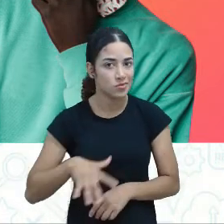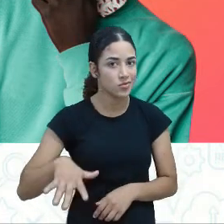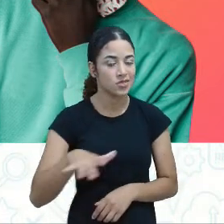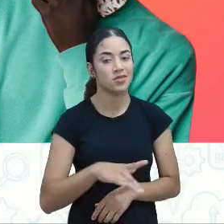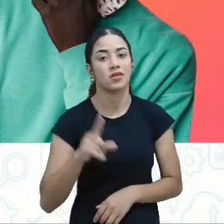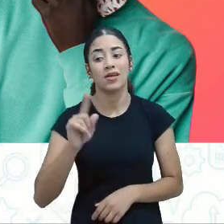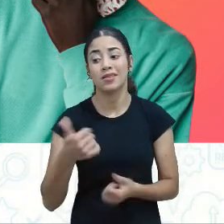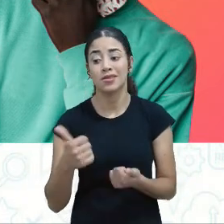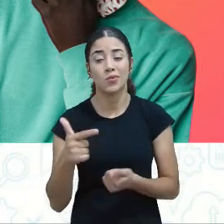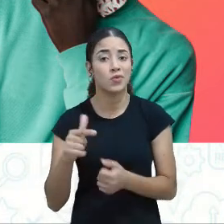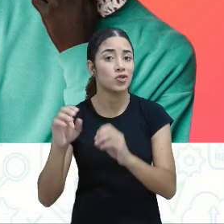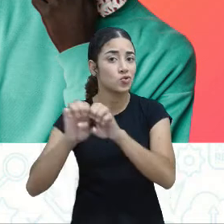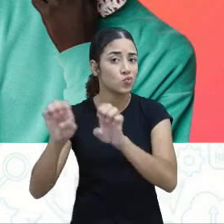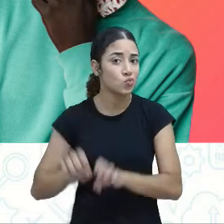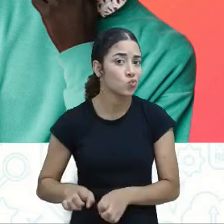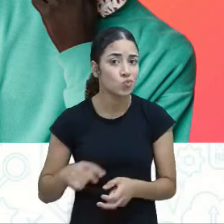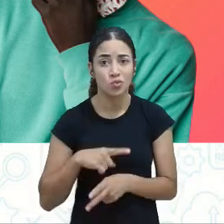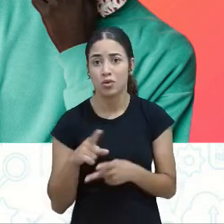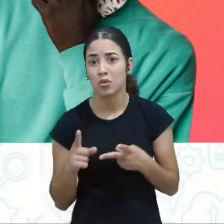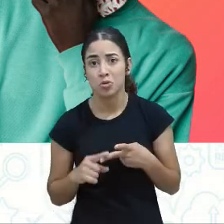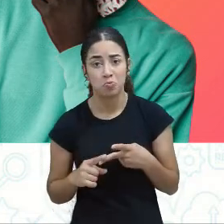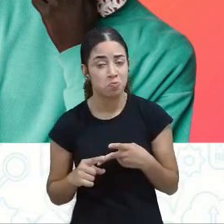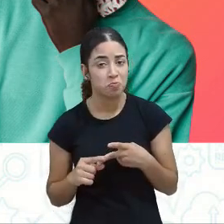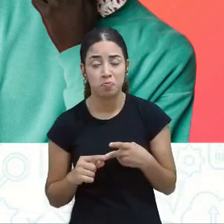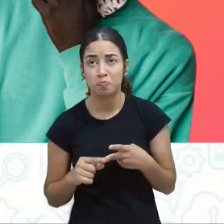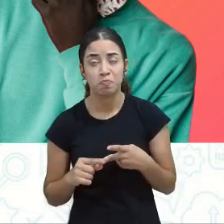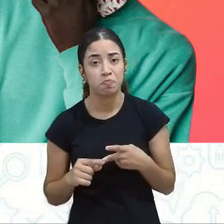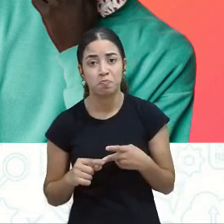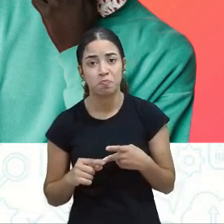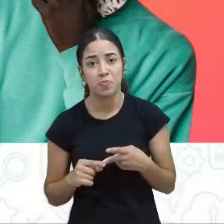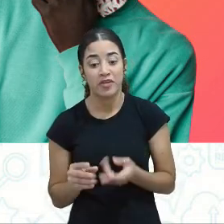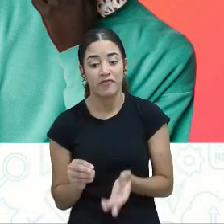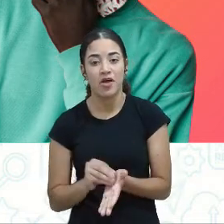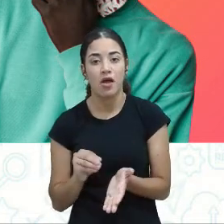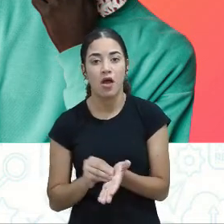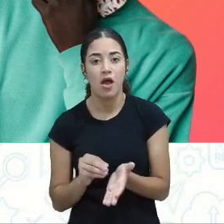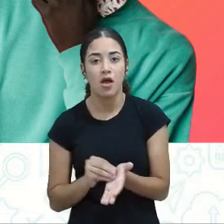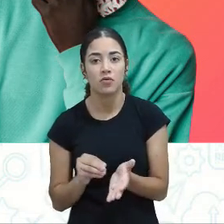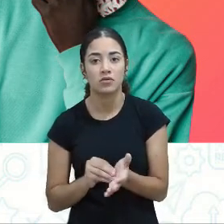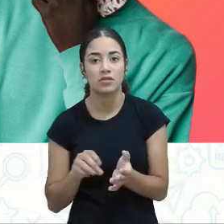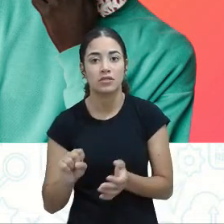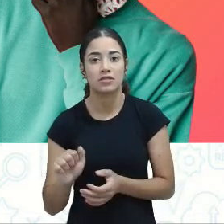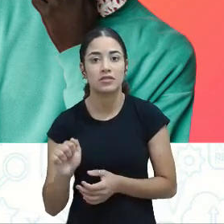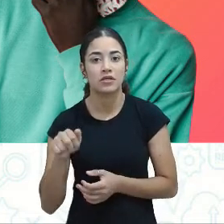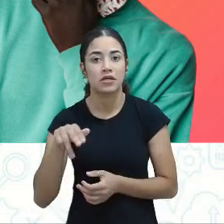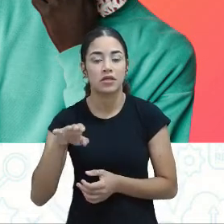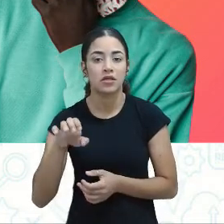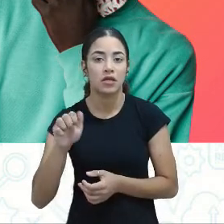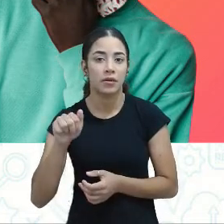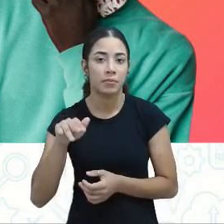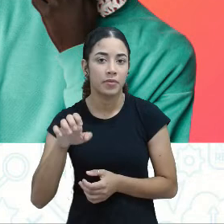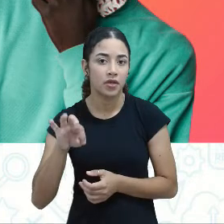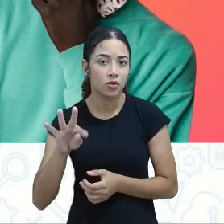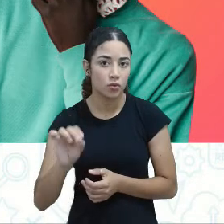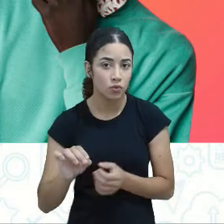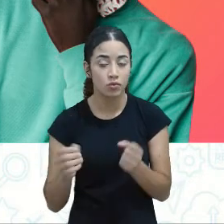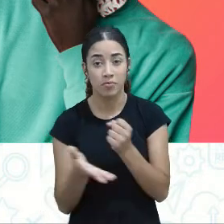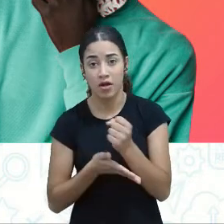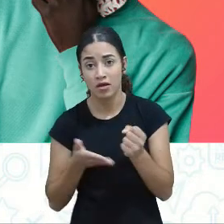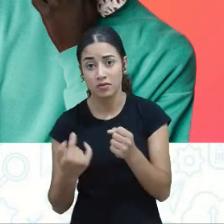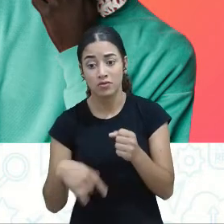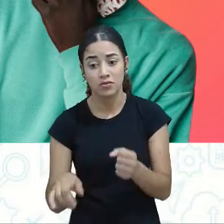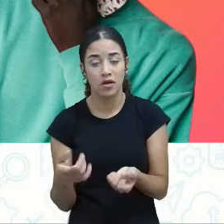Sem estrutura urbana, né? A falta de saneamento básico, falta de empregos,